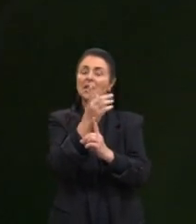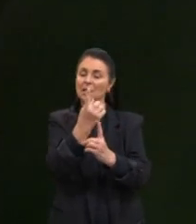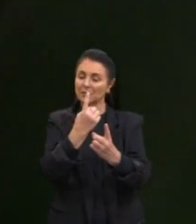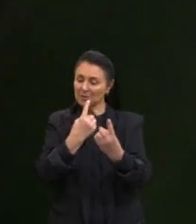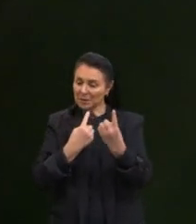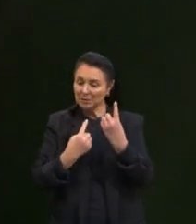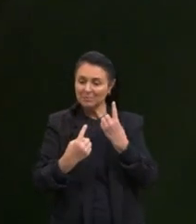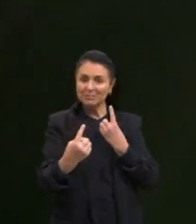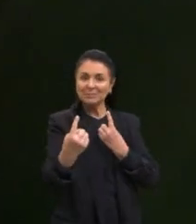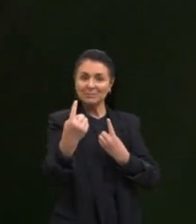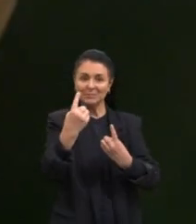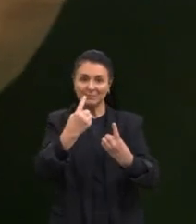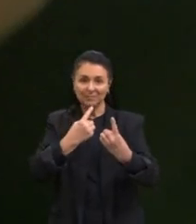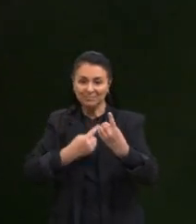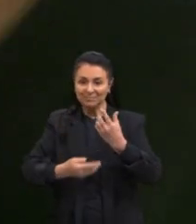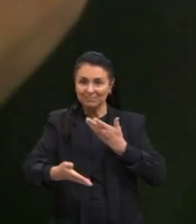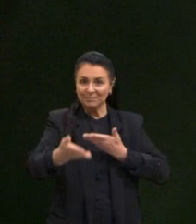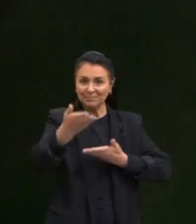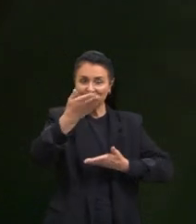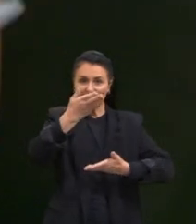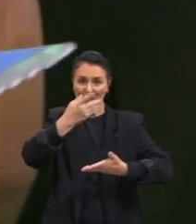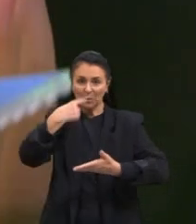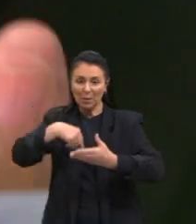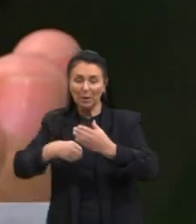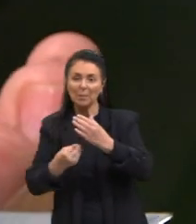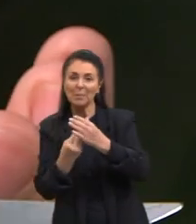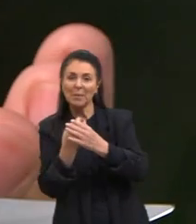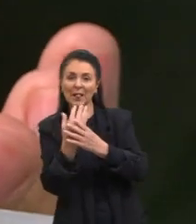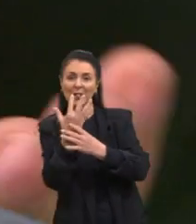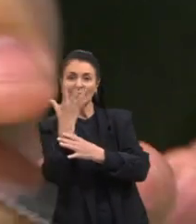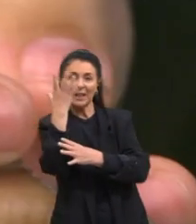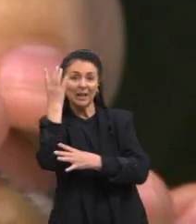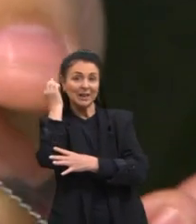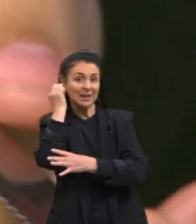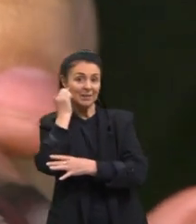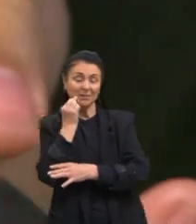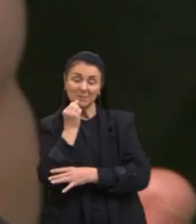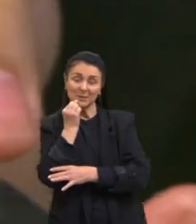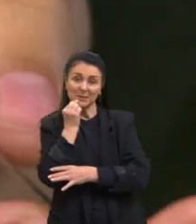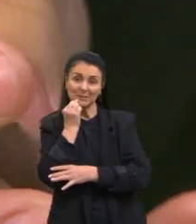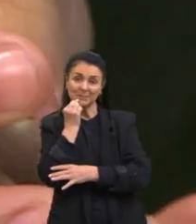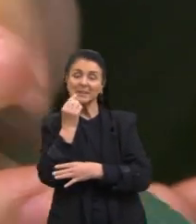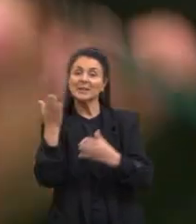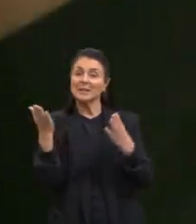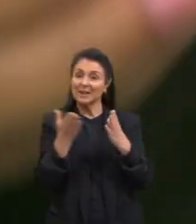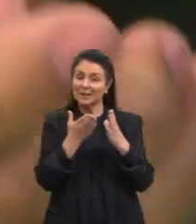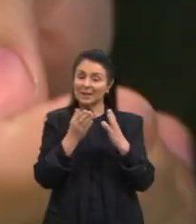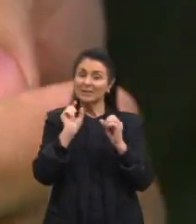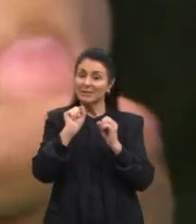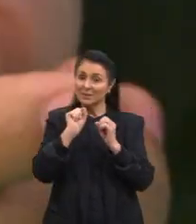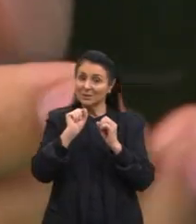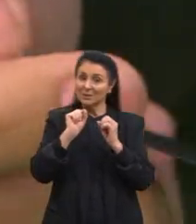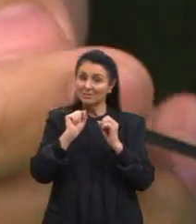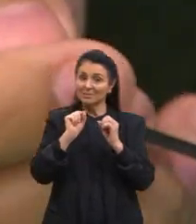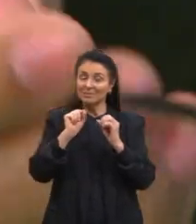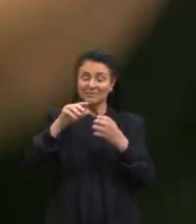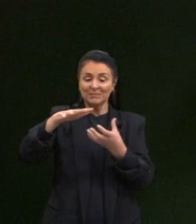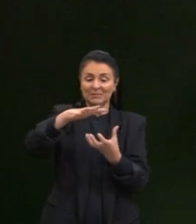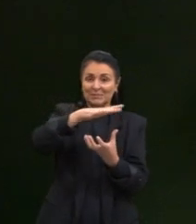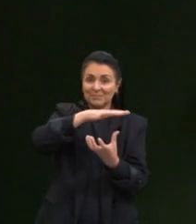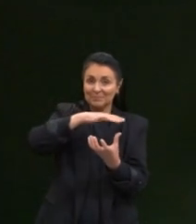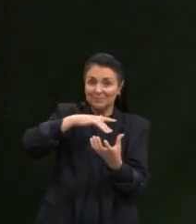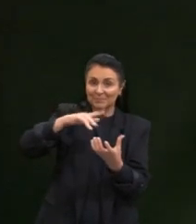pólen para outra planta feminina e vai fertilizar outra planta tá digamos daí que